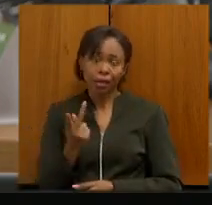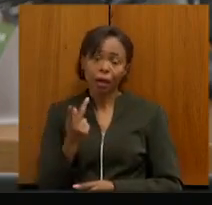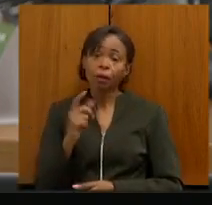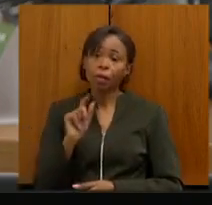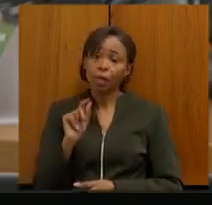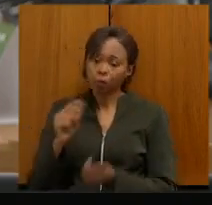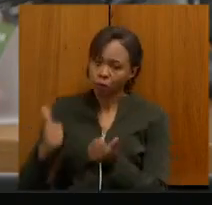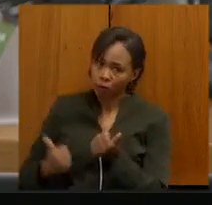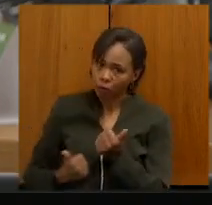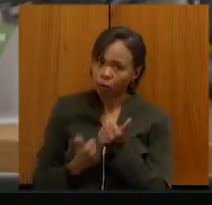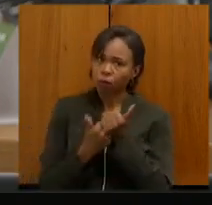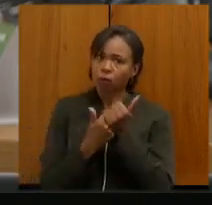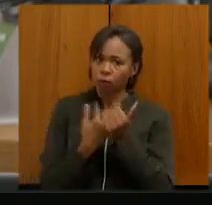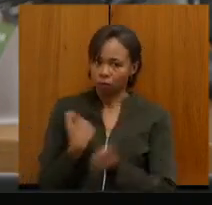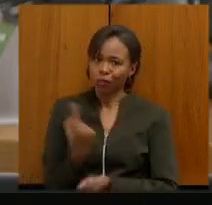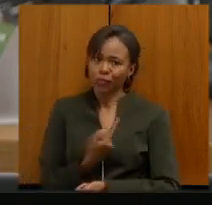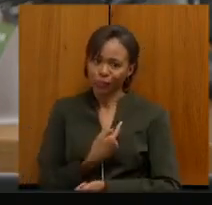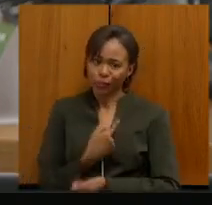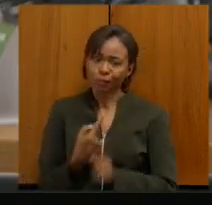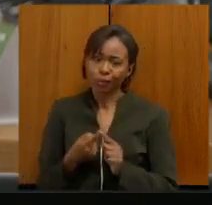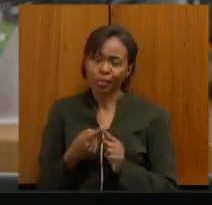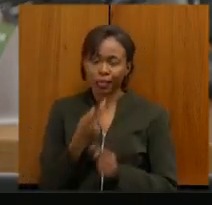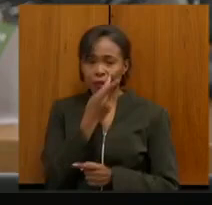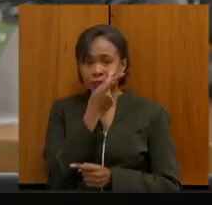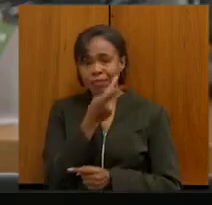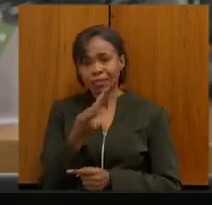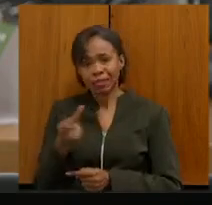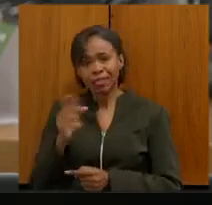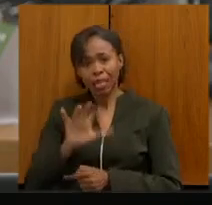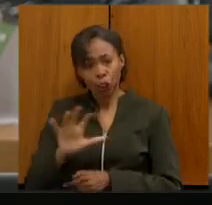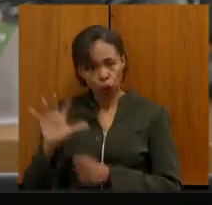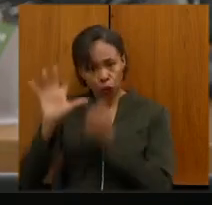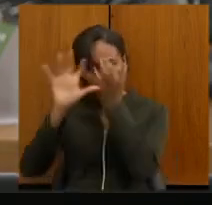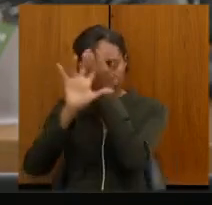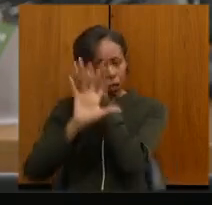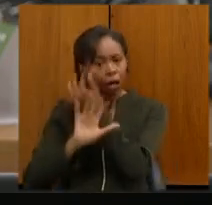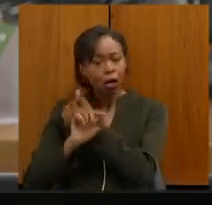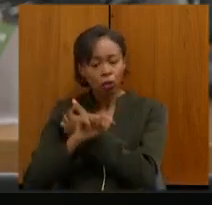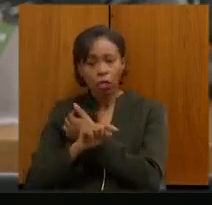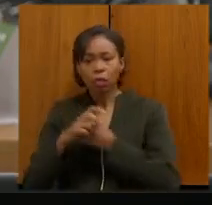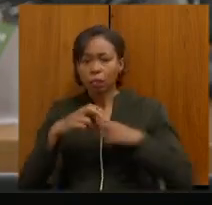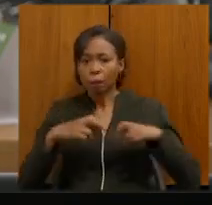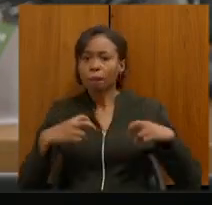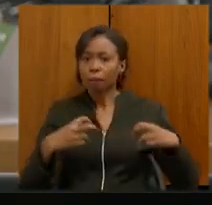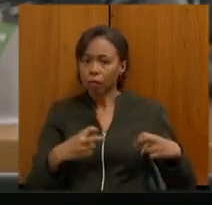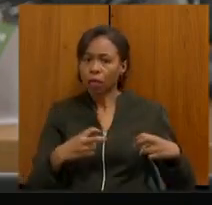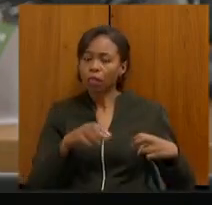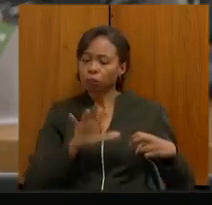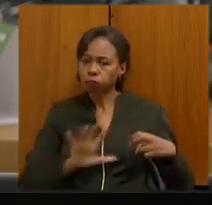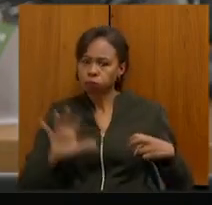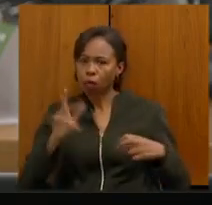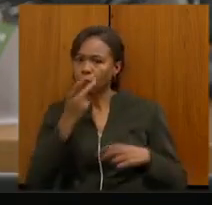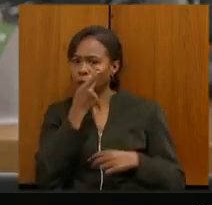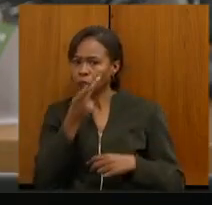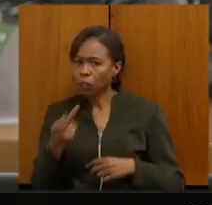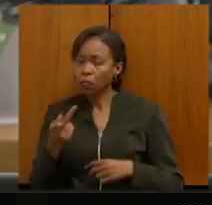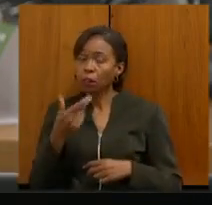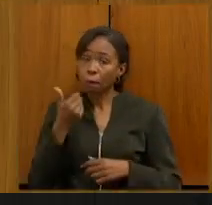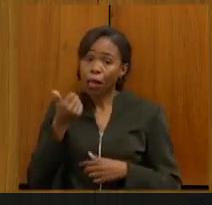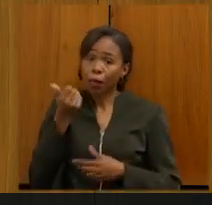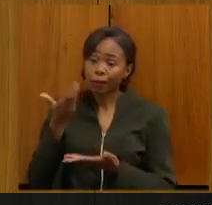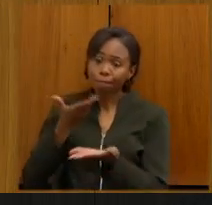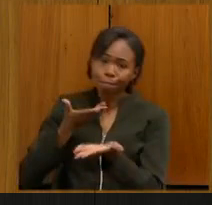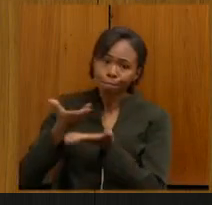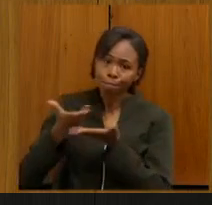para gente isso obviamente numa visita regionalizada da mesa isso supriria em alguma medida ou uma melhor articulação